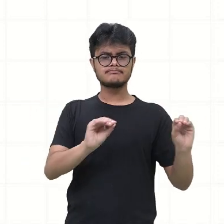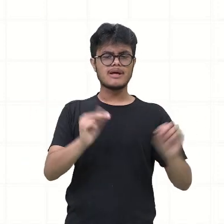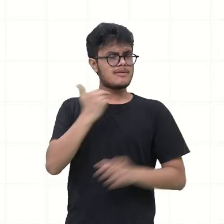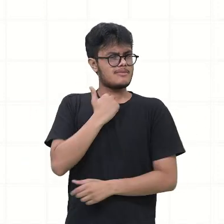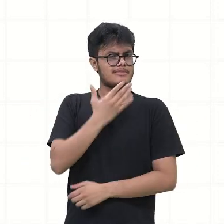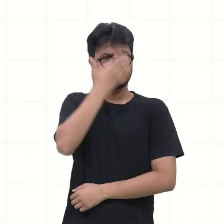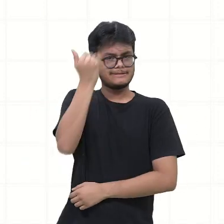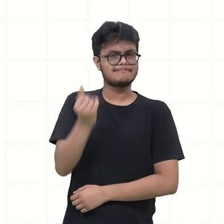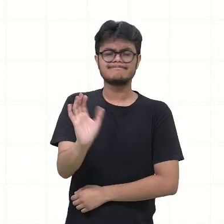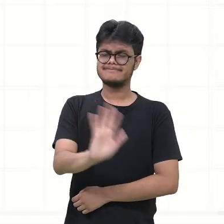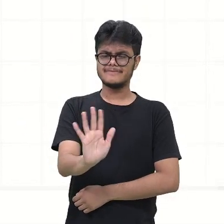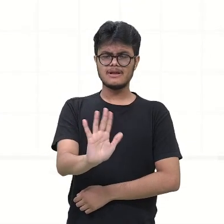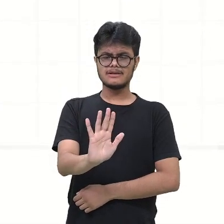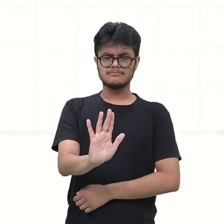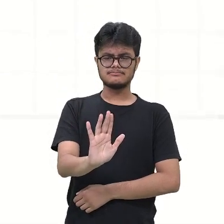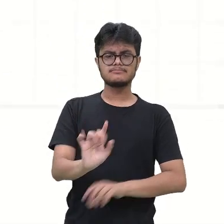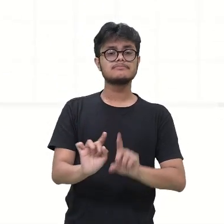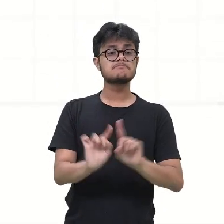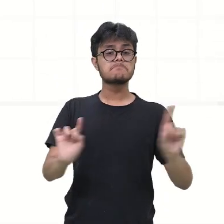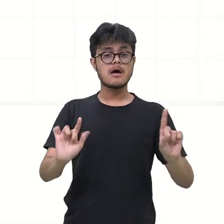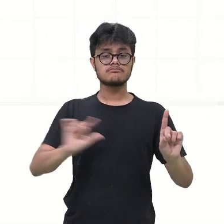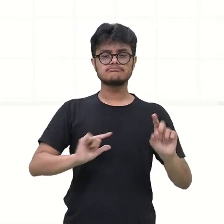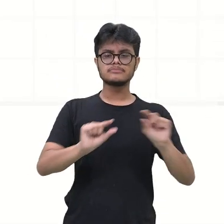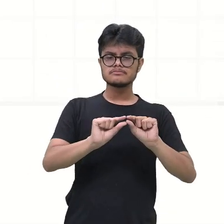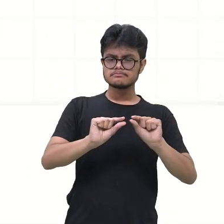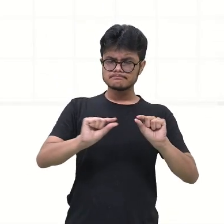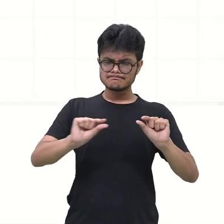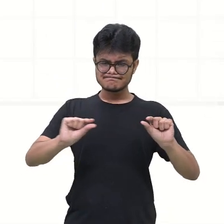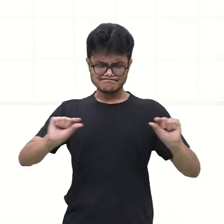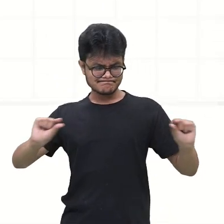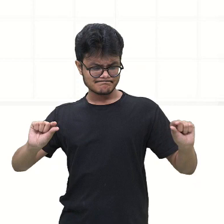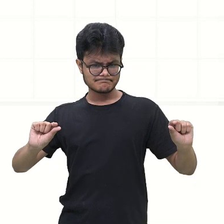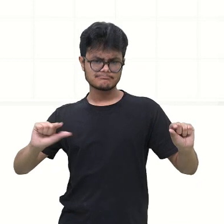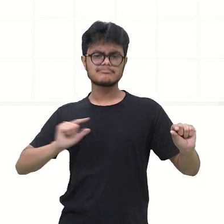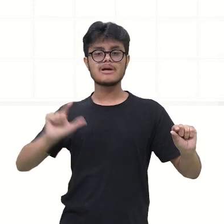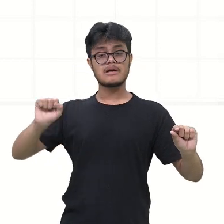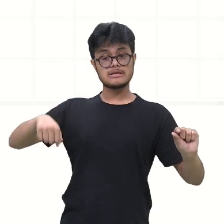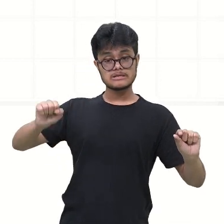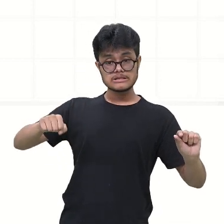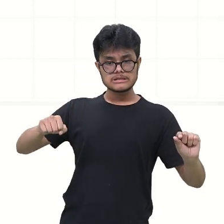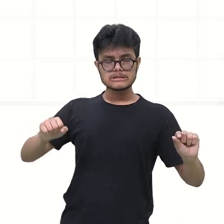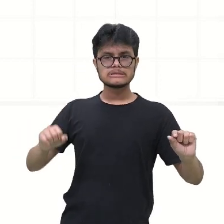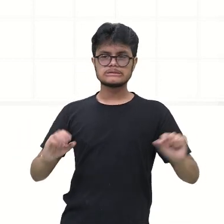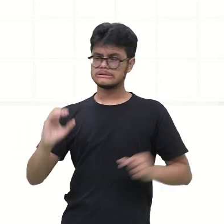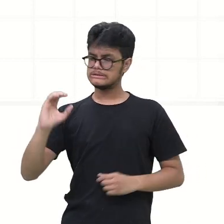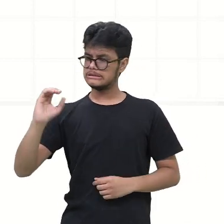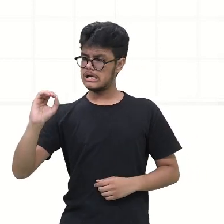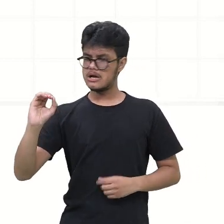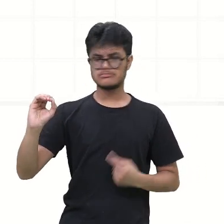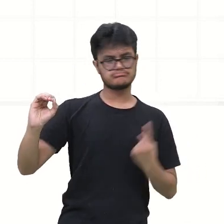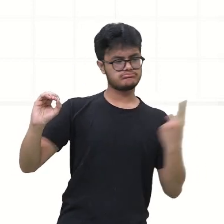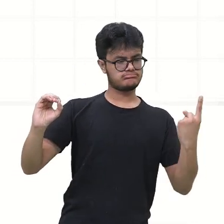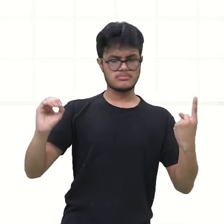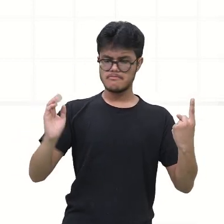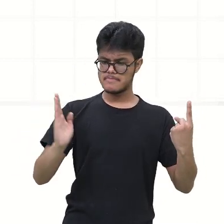esquecer que dentro da reta numérica, né? Por exemplo, entre 0 e 1 eu vou